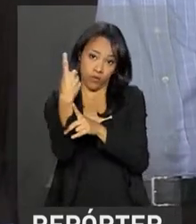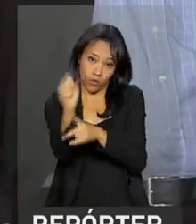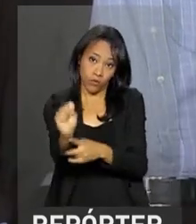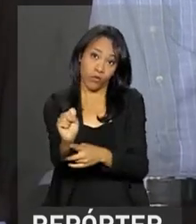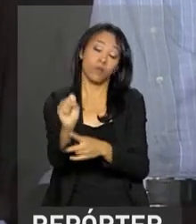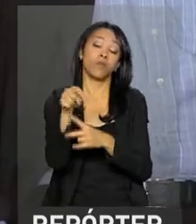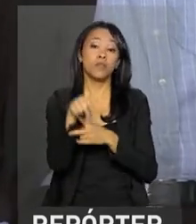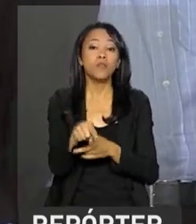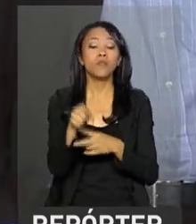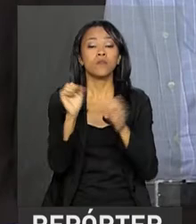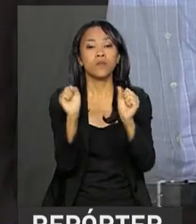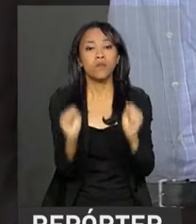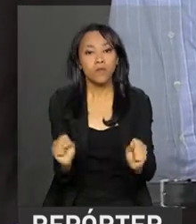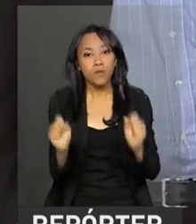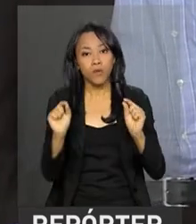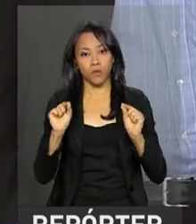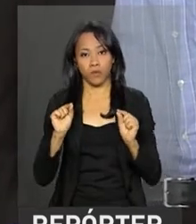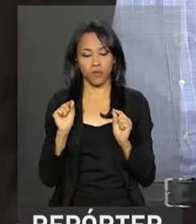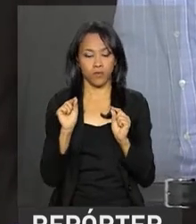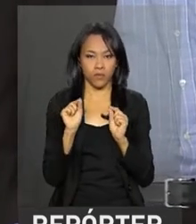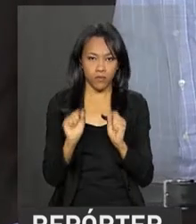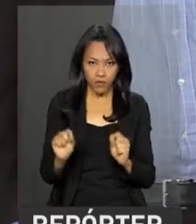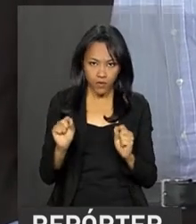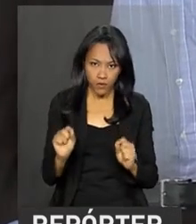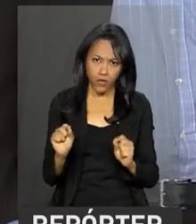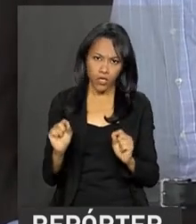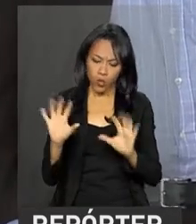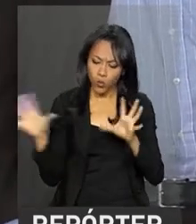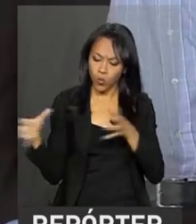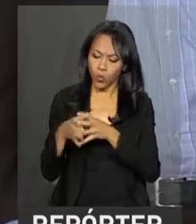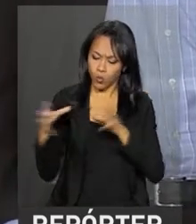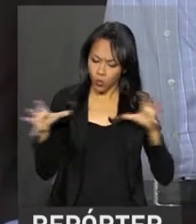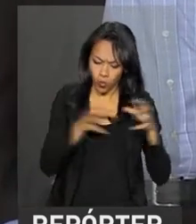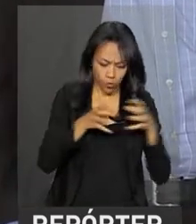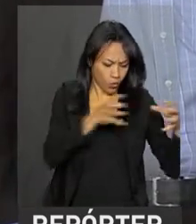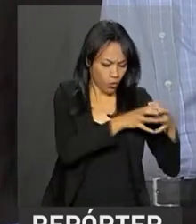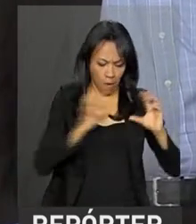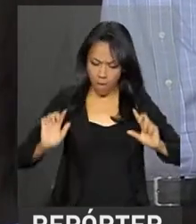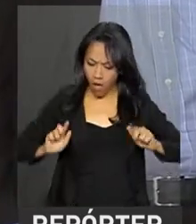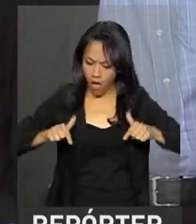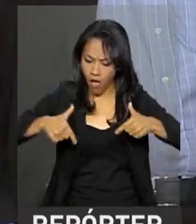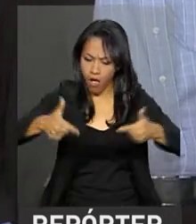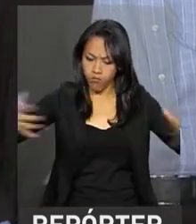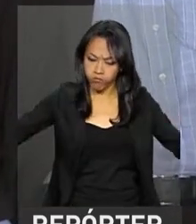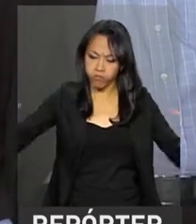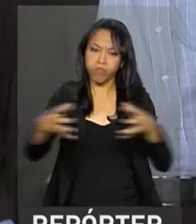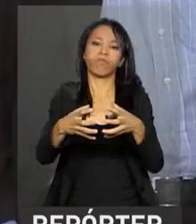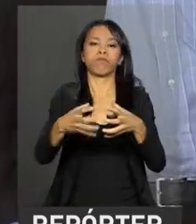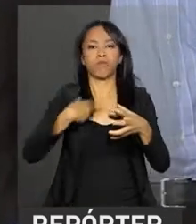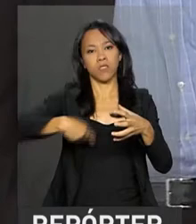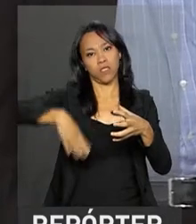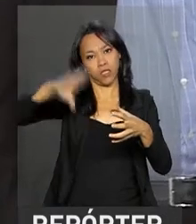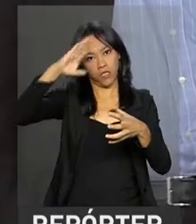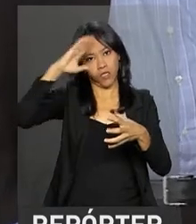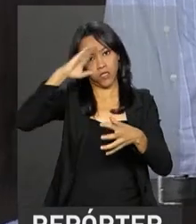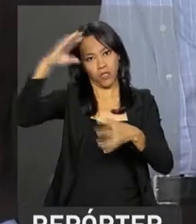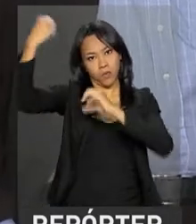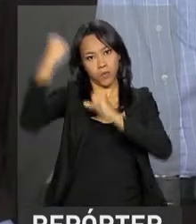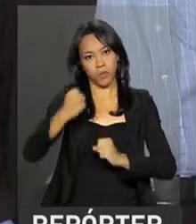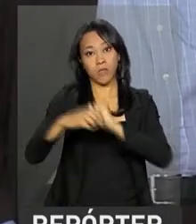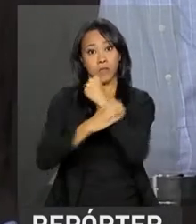poderá indicar que a ação conjunta coordenada destas forças segurança possa